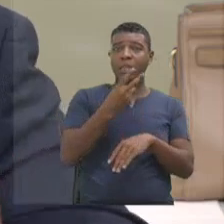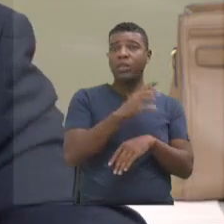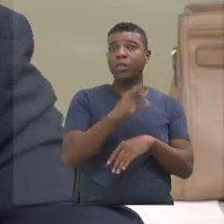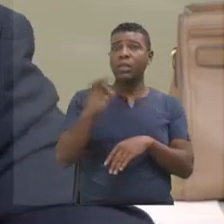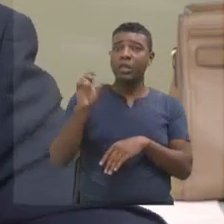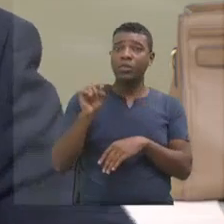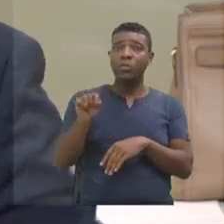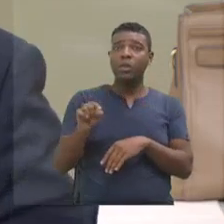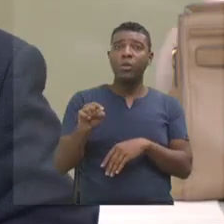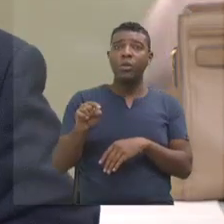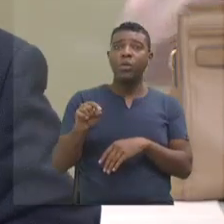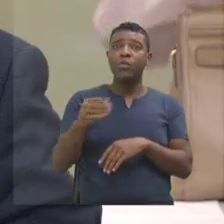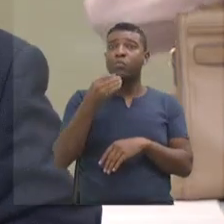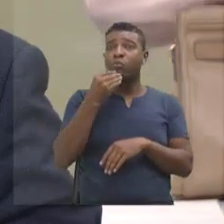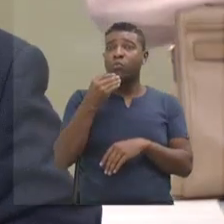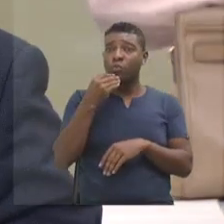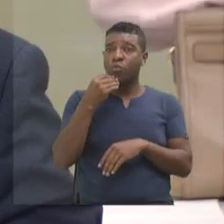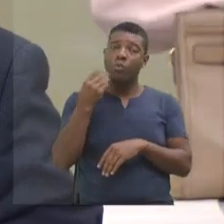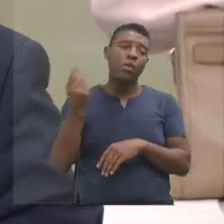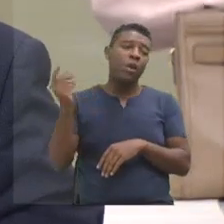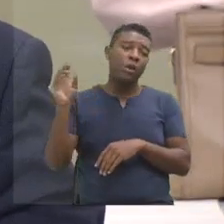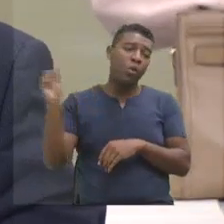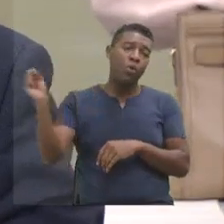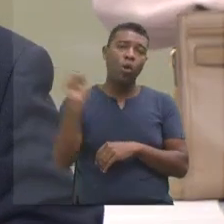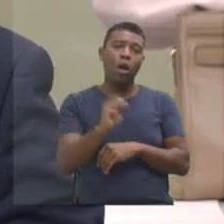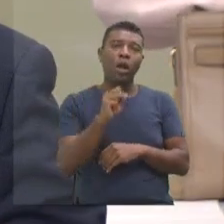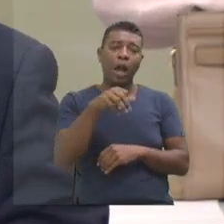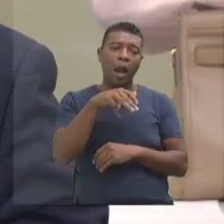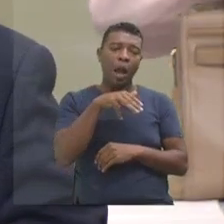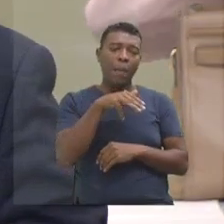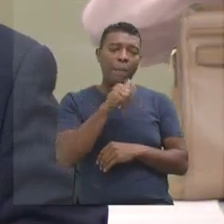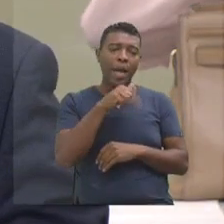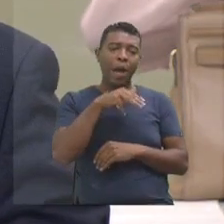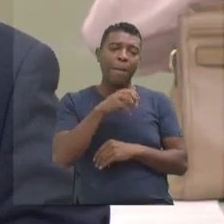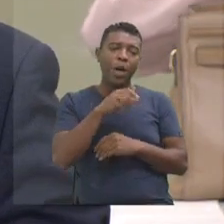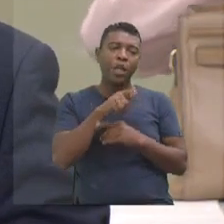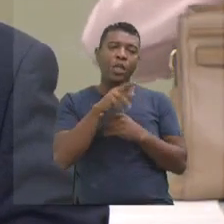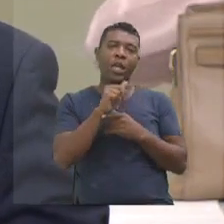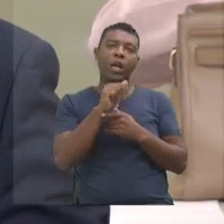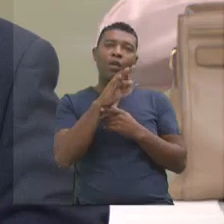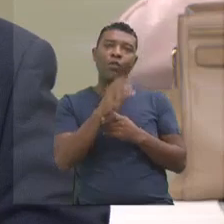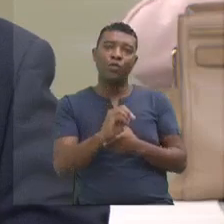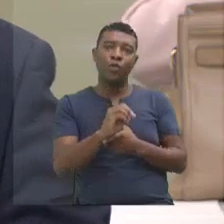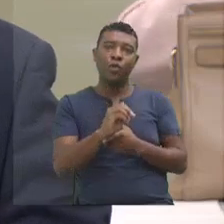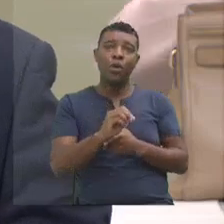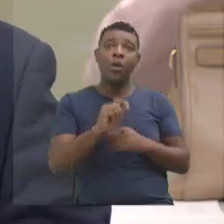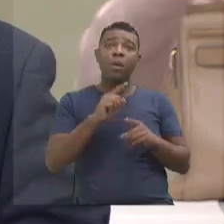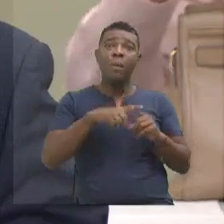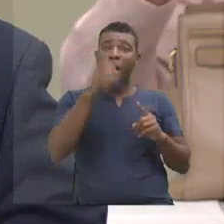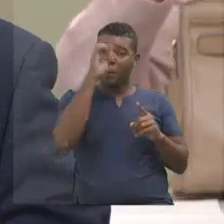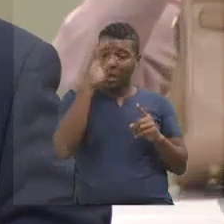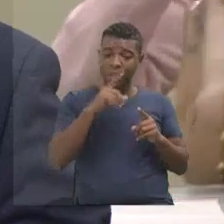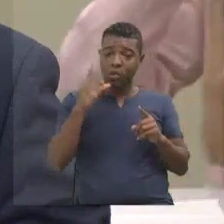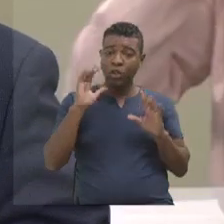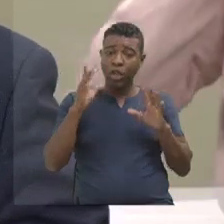habitantes merece ter uma só que no Brasil a gente já tem o dobro de mamógrafos espalhados pelo